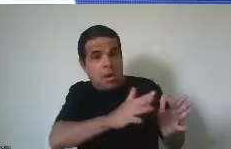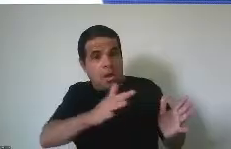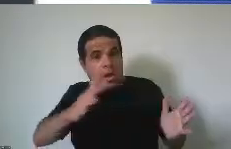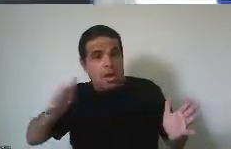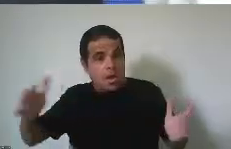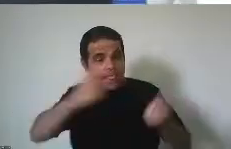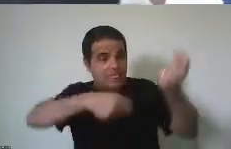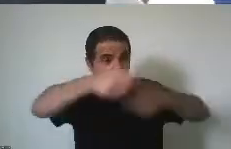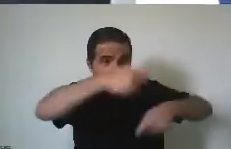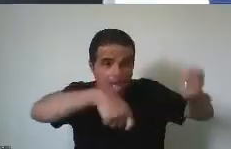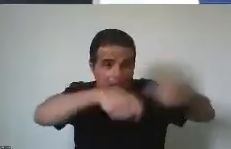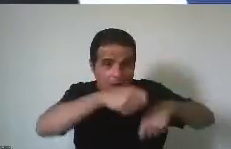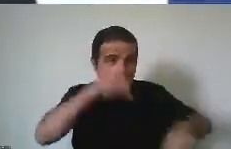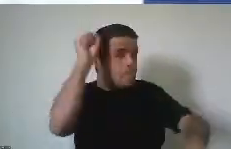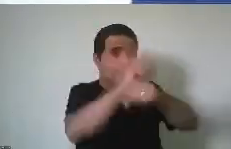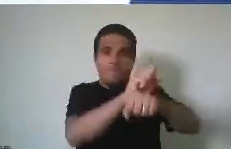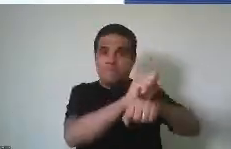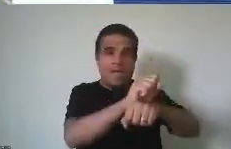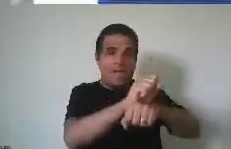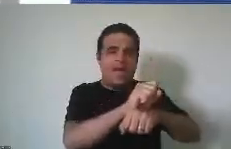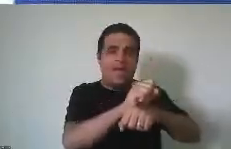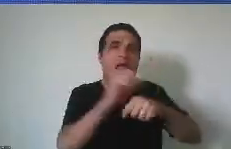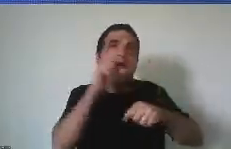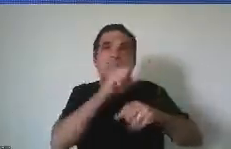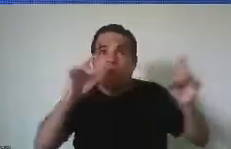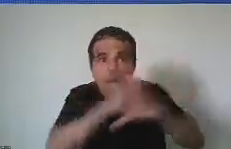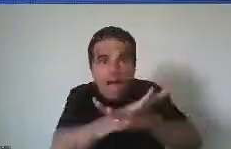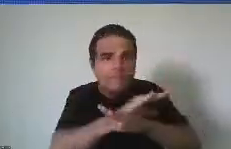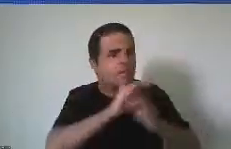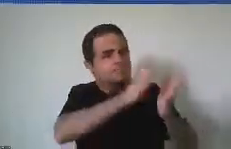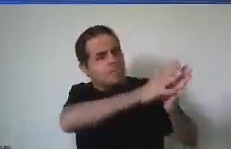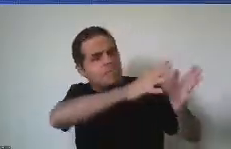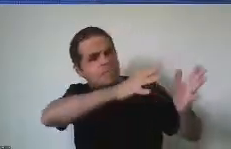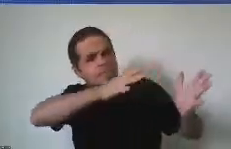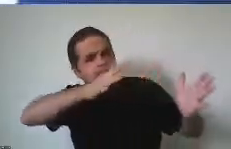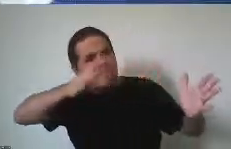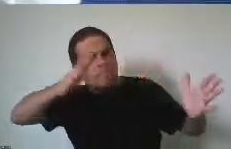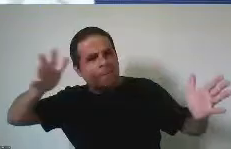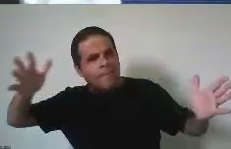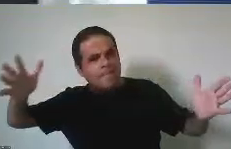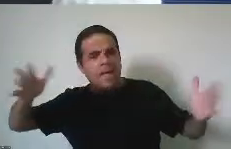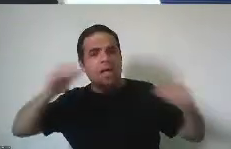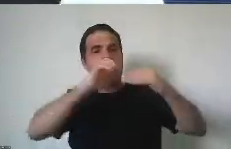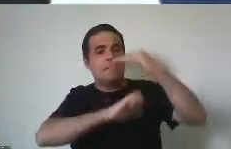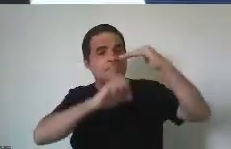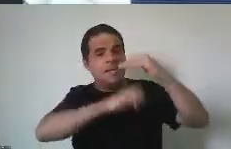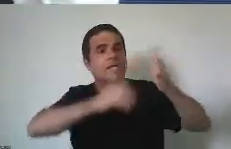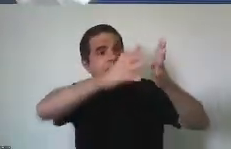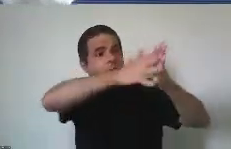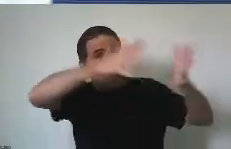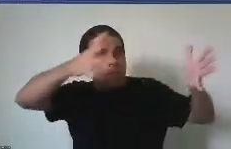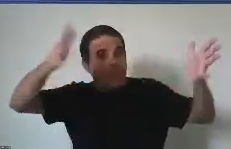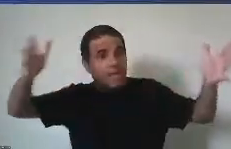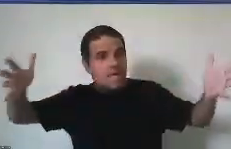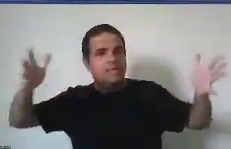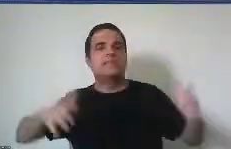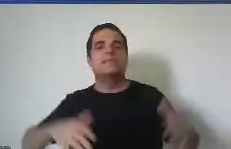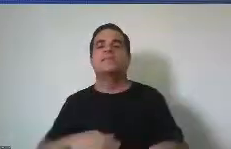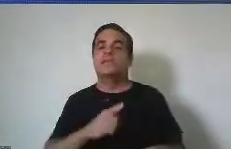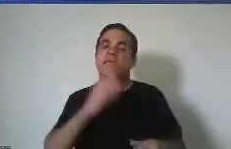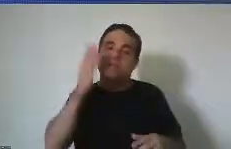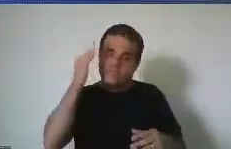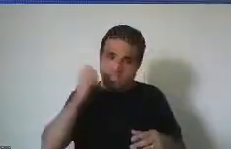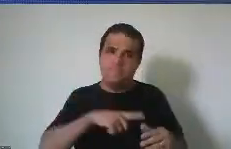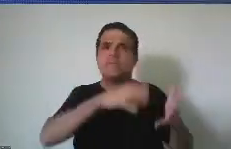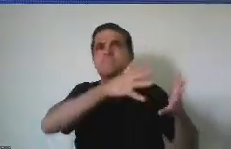Cada vez que a gente ganha uma nova concessão a gente amplia um pouco mais a vida da companhia Lembrando que as concessões tem prazos finitos